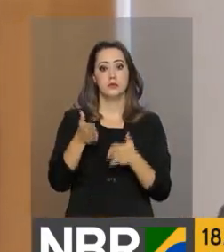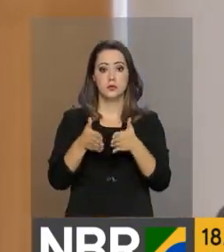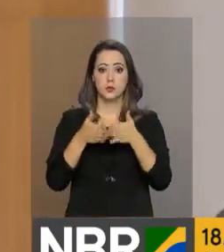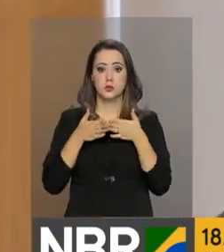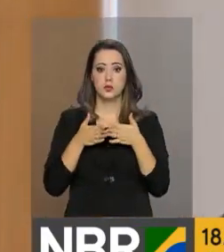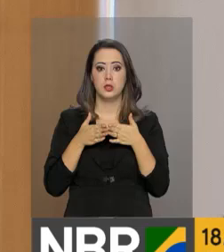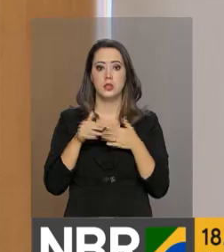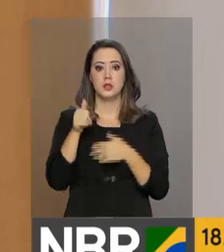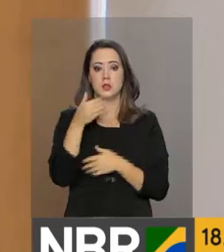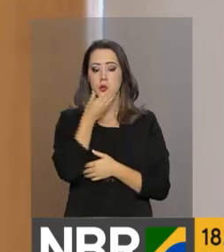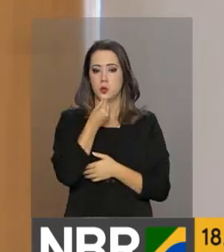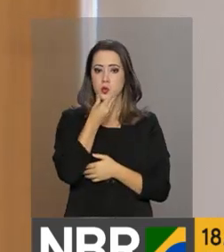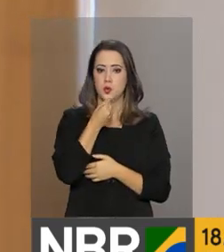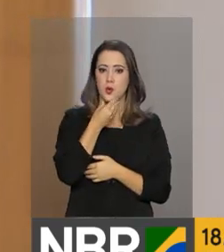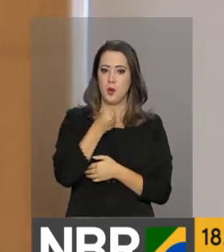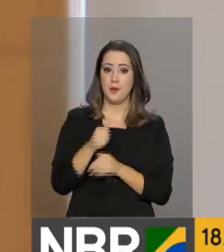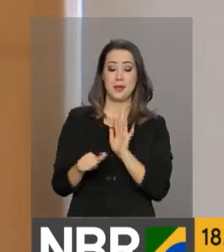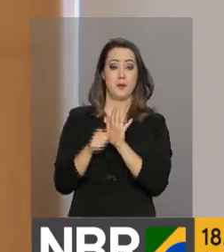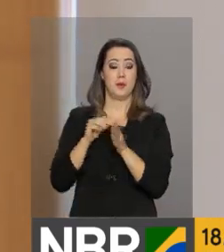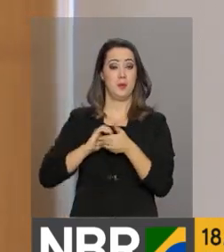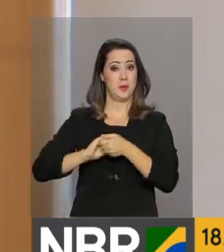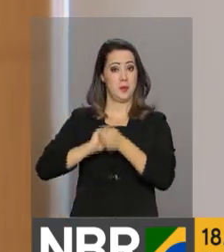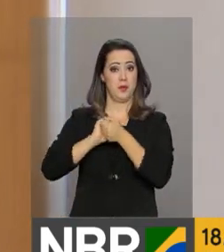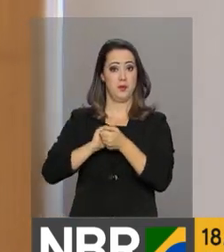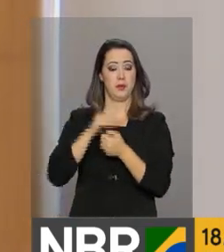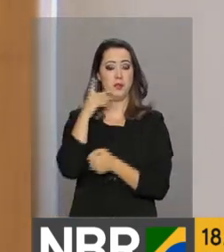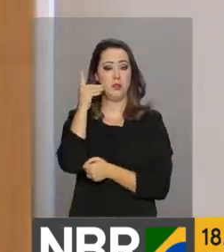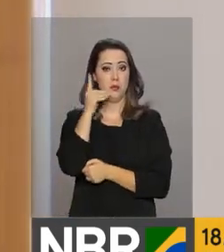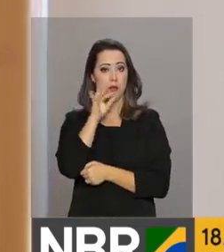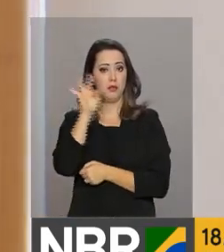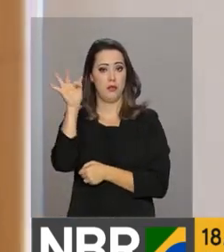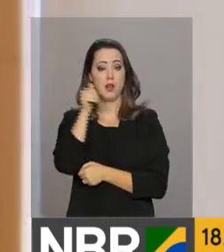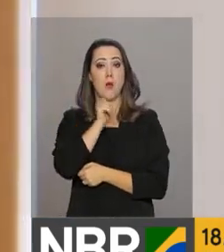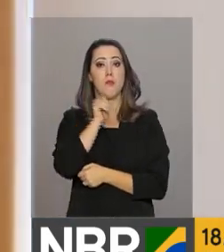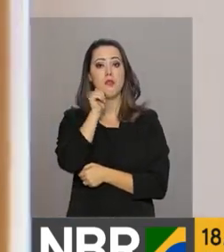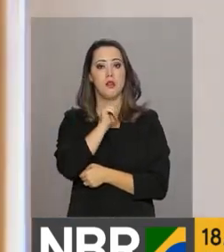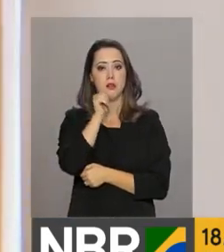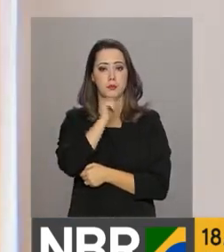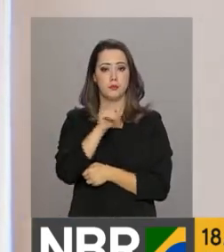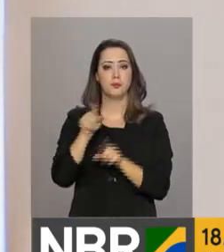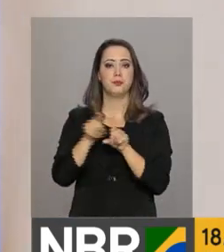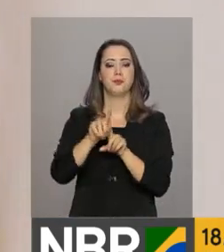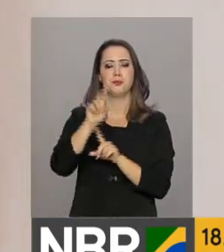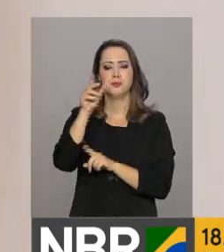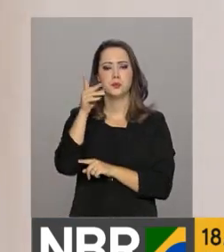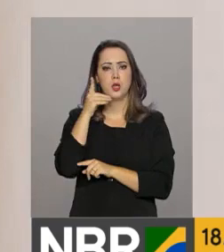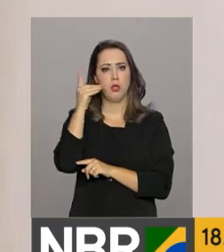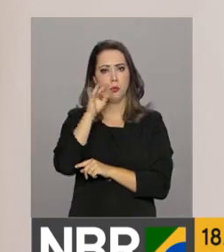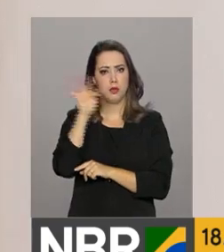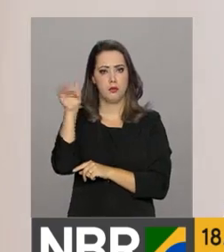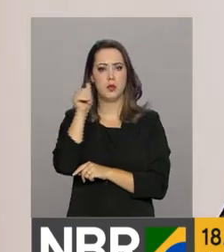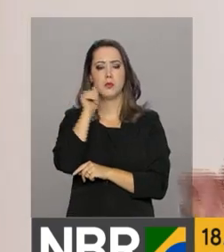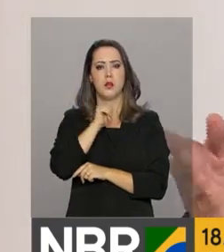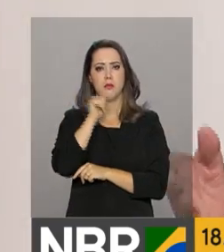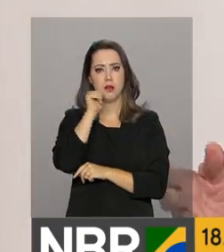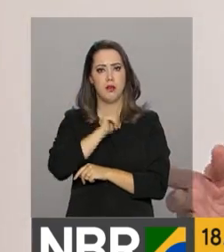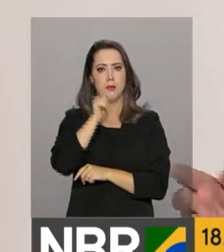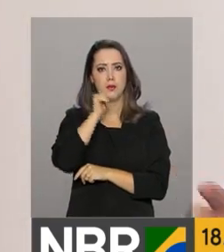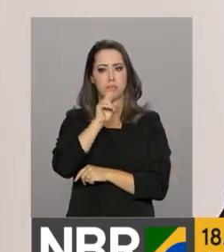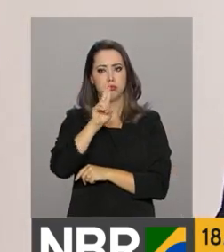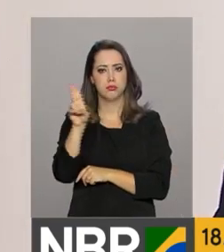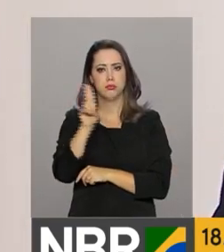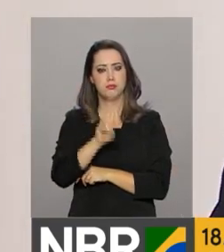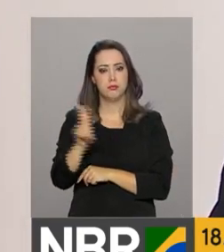masculina cumprimentar a deputada federal só é santos a fátima pelaes a maria do carmo ea senhora